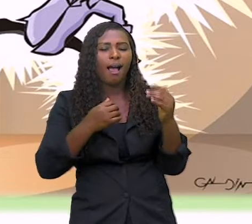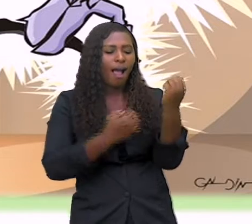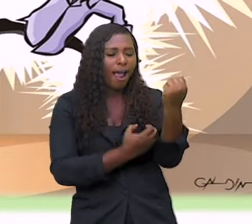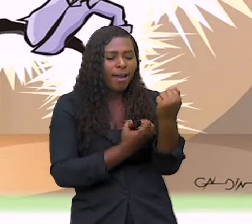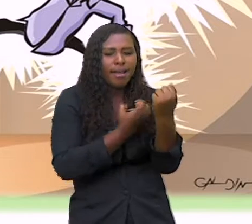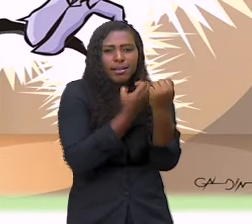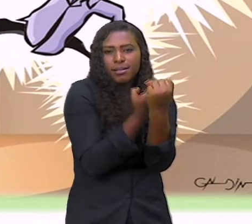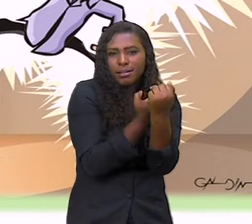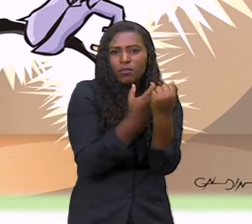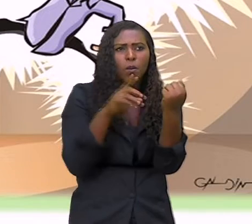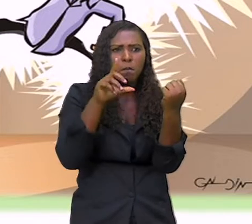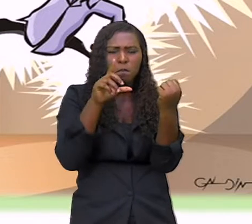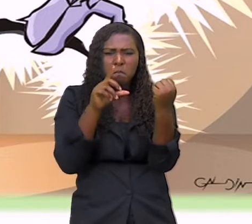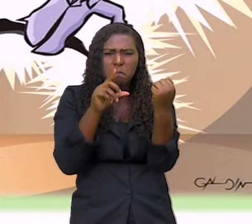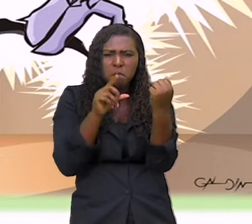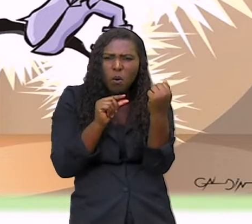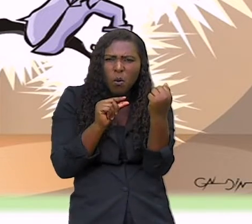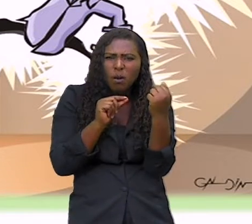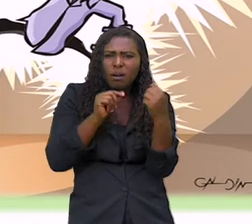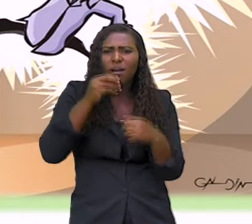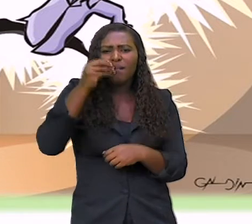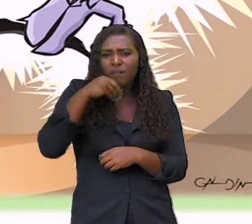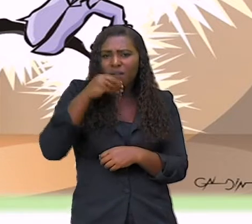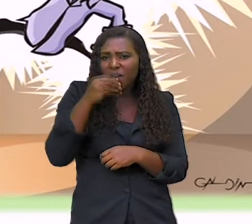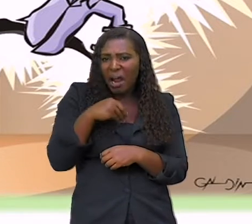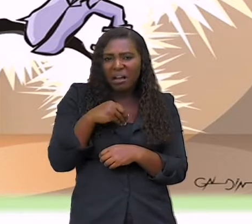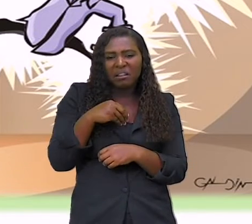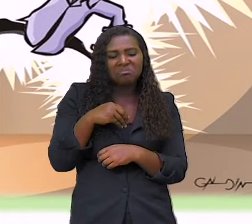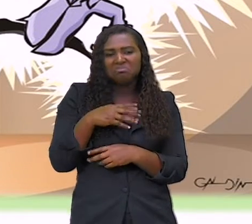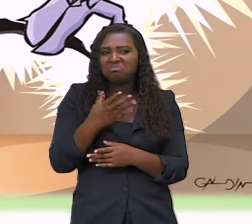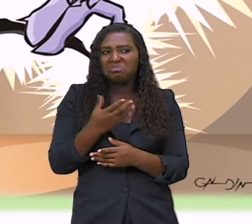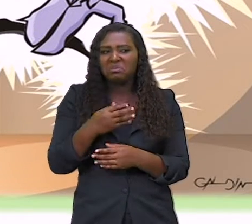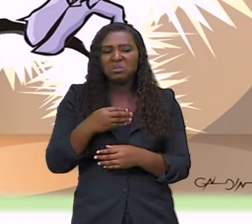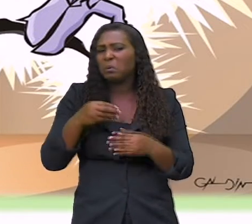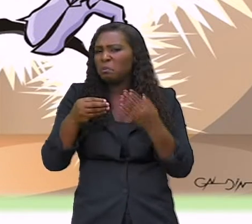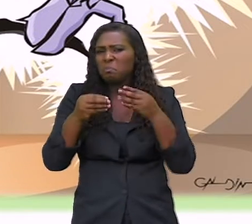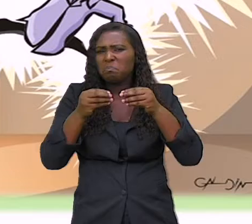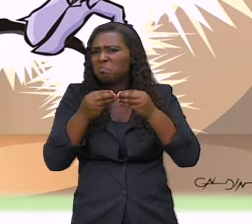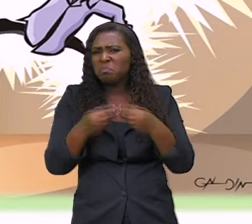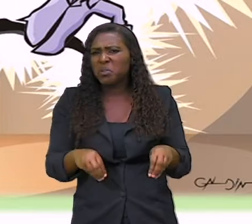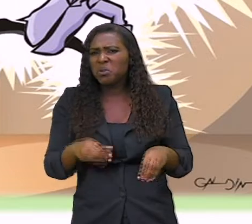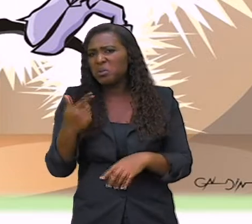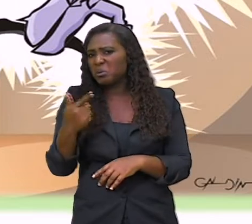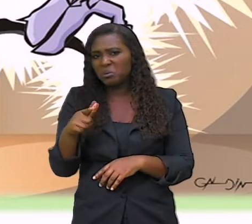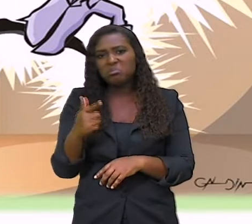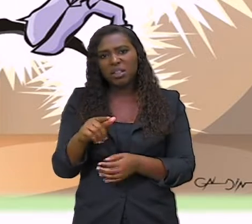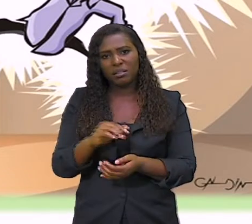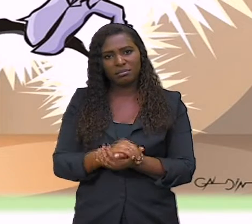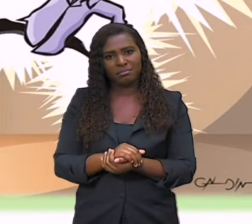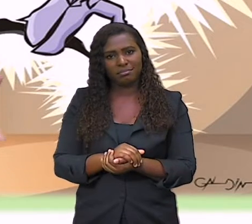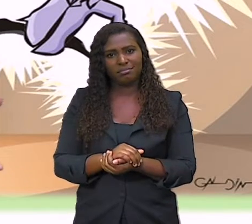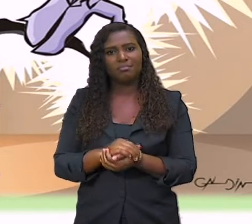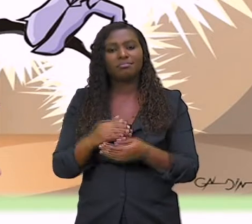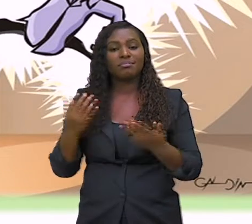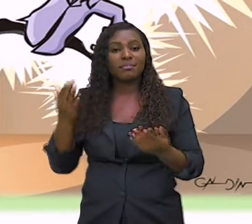humano tem resistência aproximada de 100.000 amperes. Com a pele